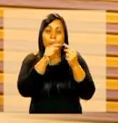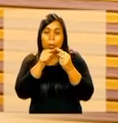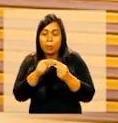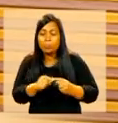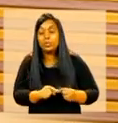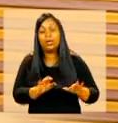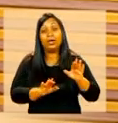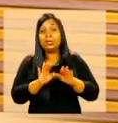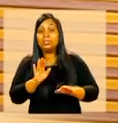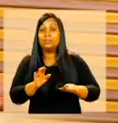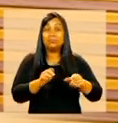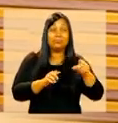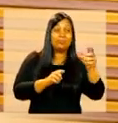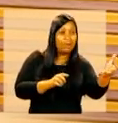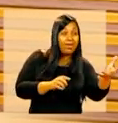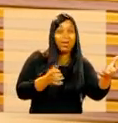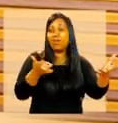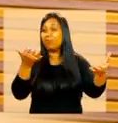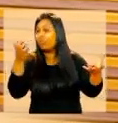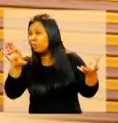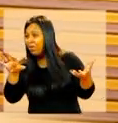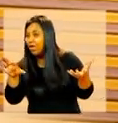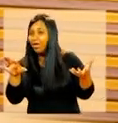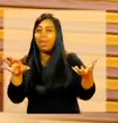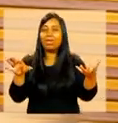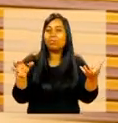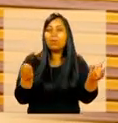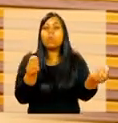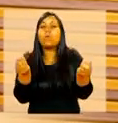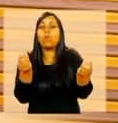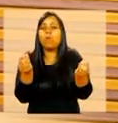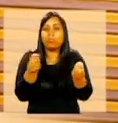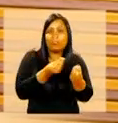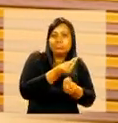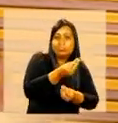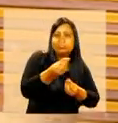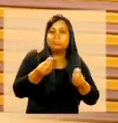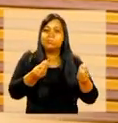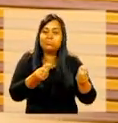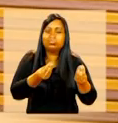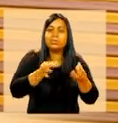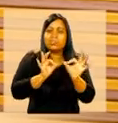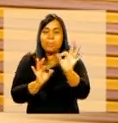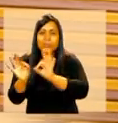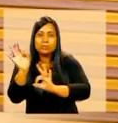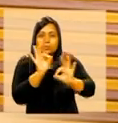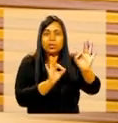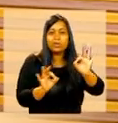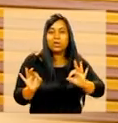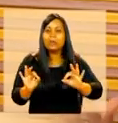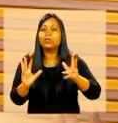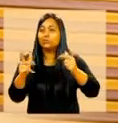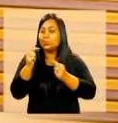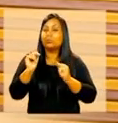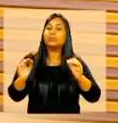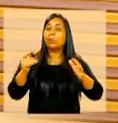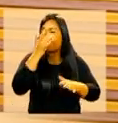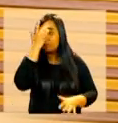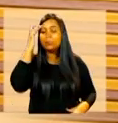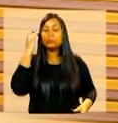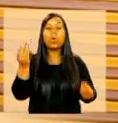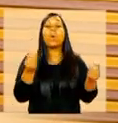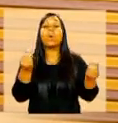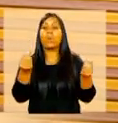Às vezes um quer isso, outro não quer. Como é que é esse jogo de cintura? Então, até que ponto você cede, até que ponto vamos pelo bem do